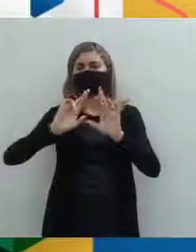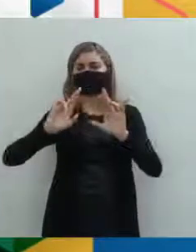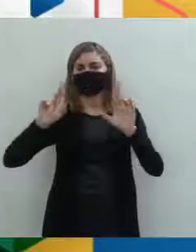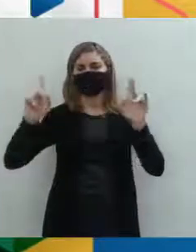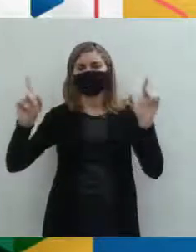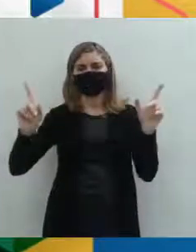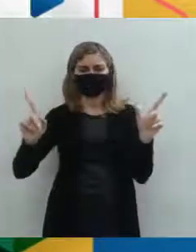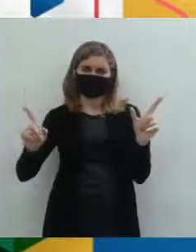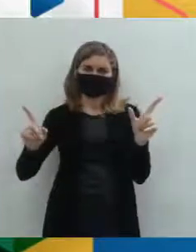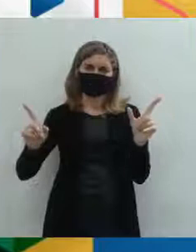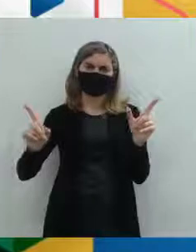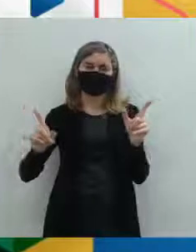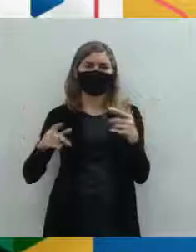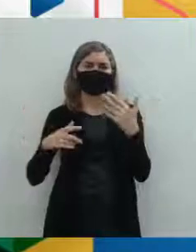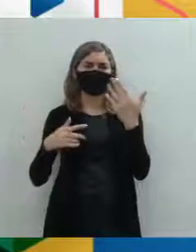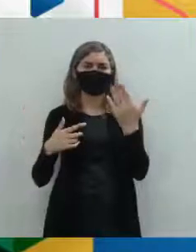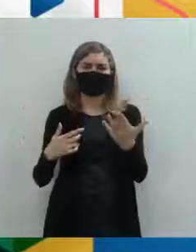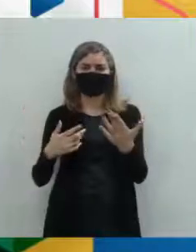completamente diferentes.